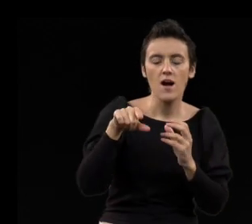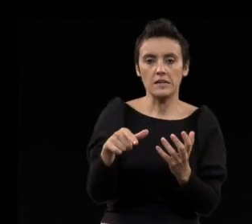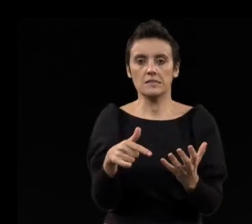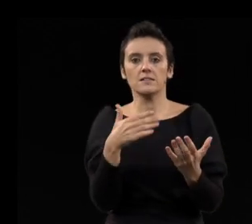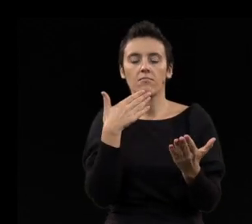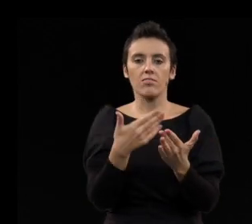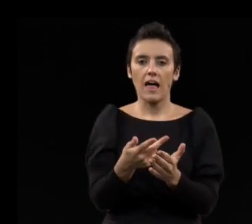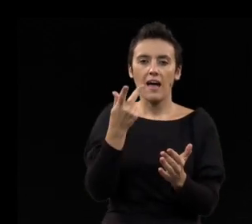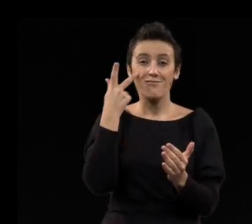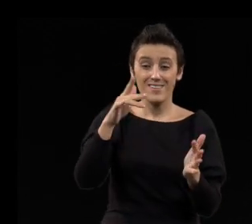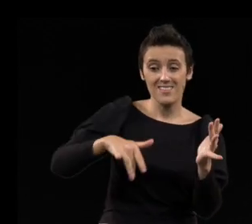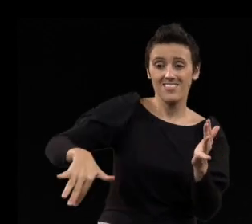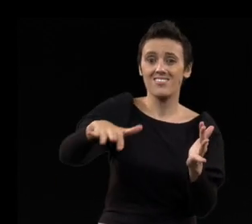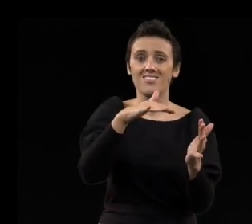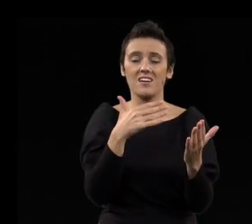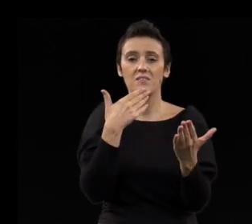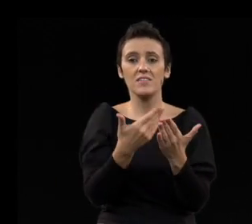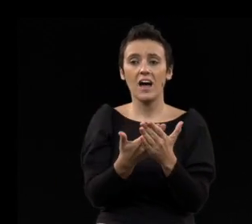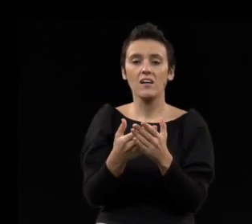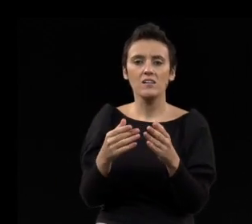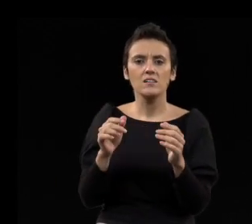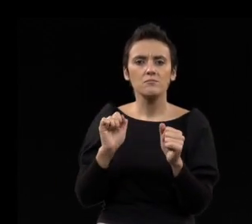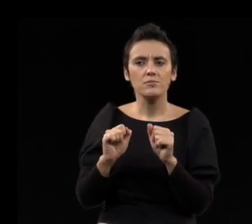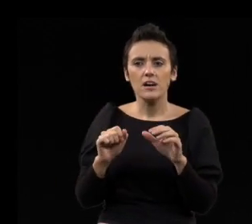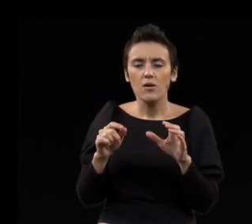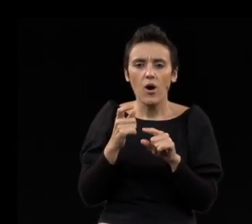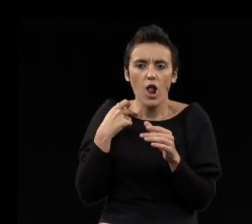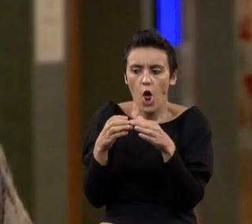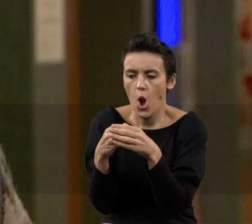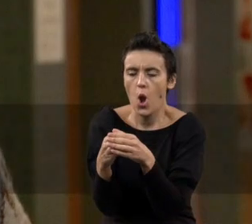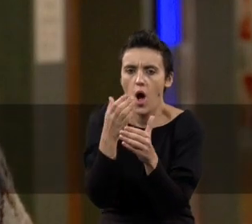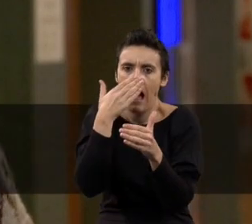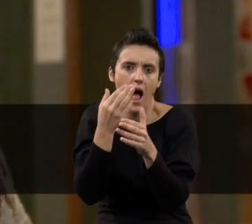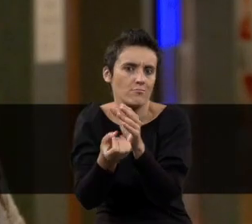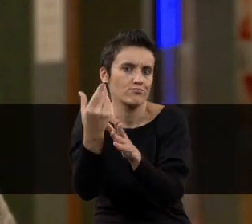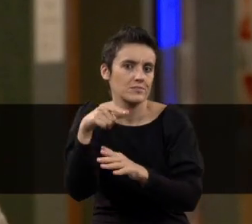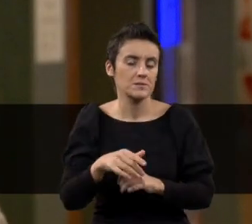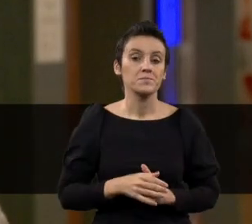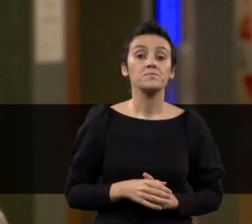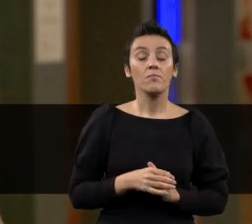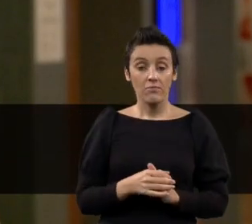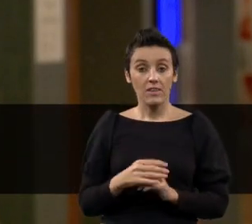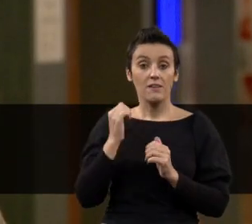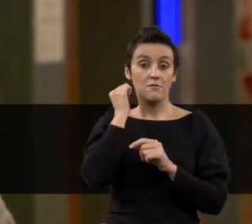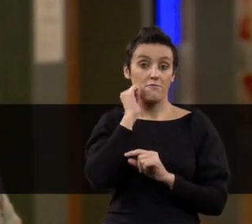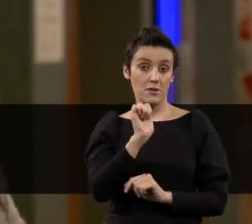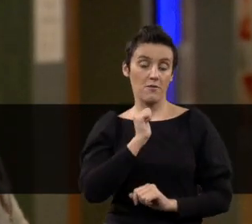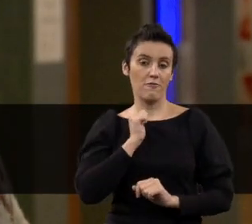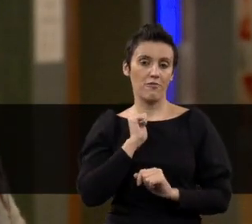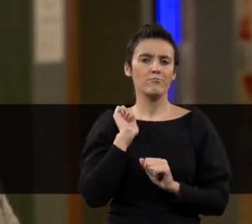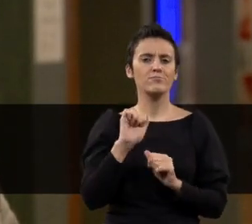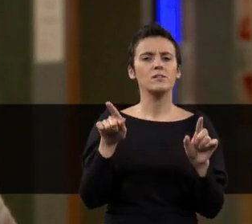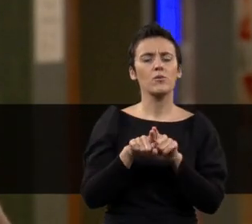levava-os a uma criação de uma espécie de gueto. Então, o meu filme é um documentário onde tive a oportunidade de